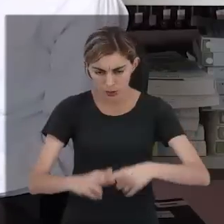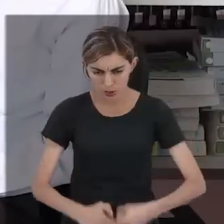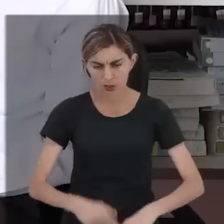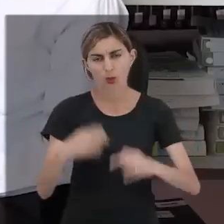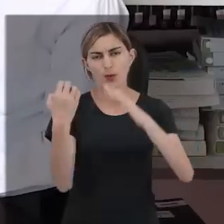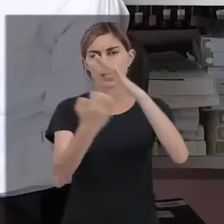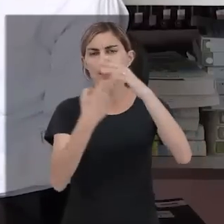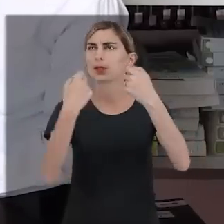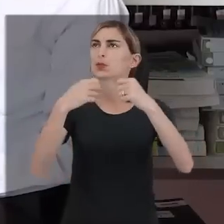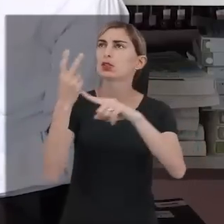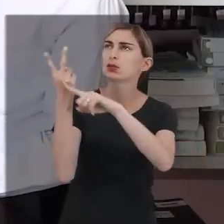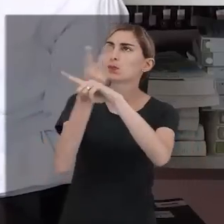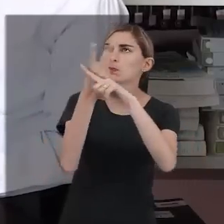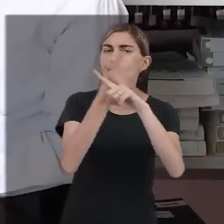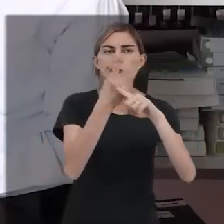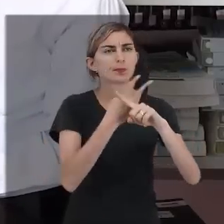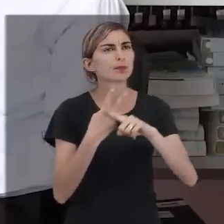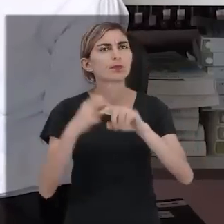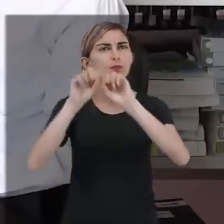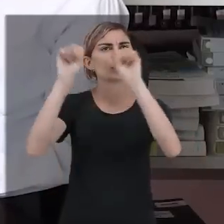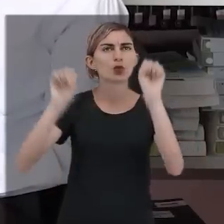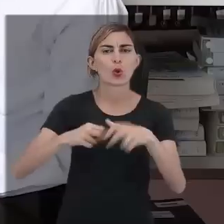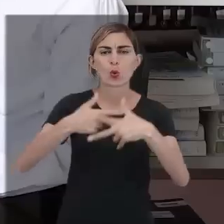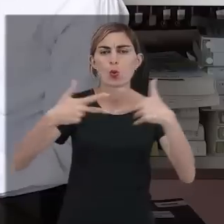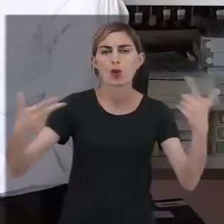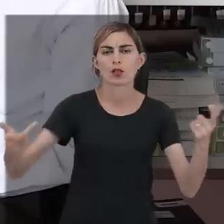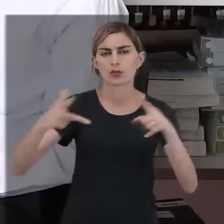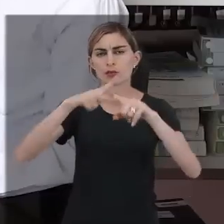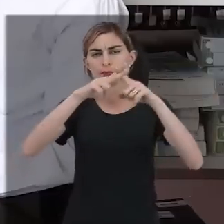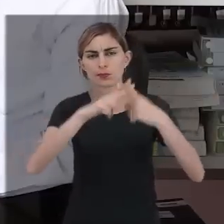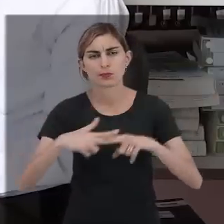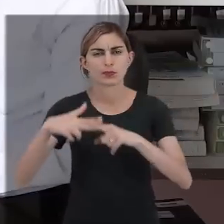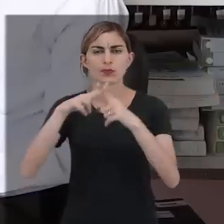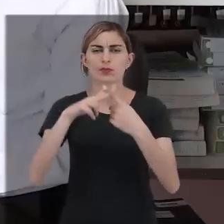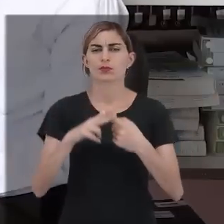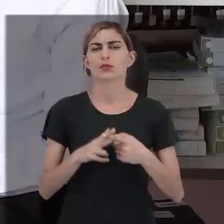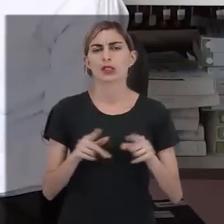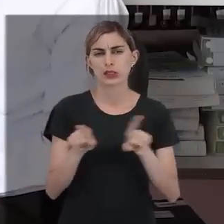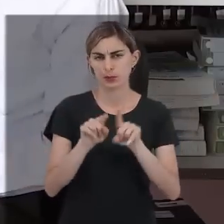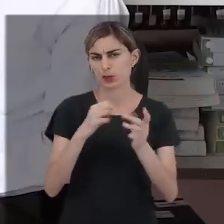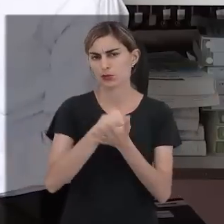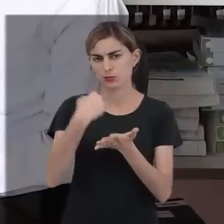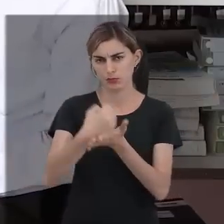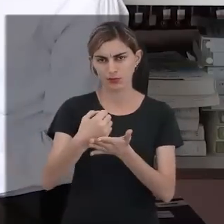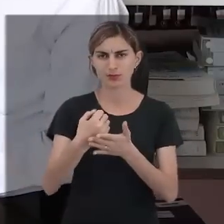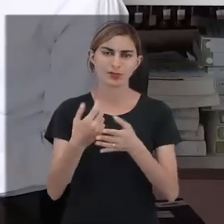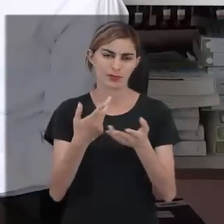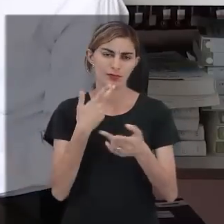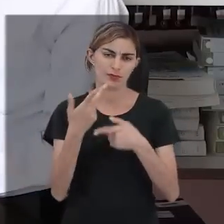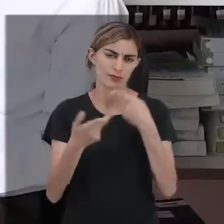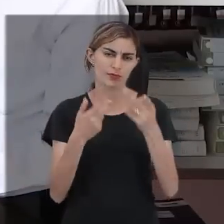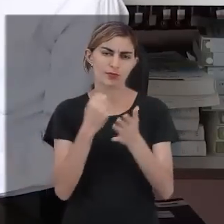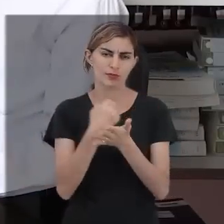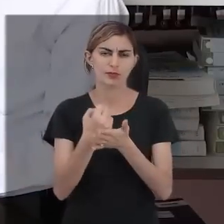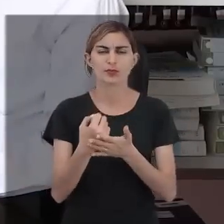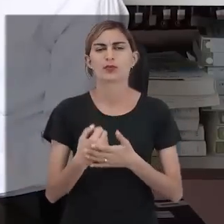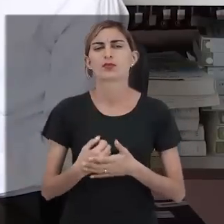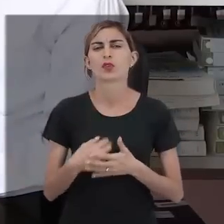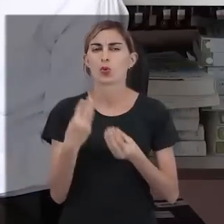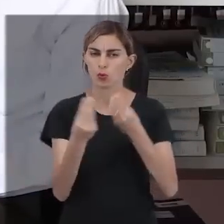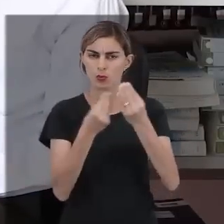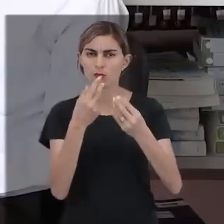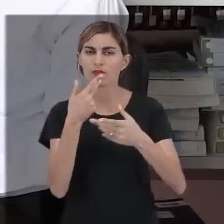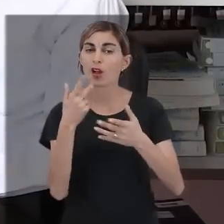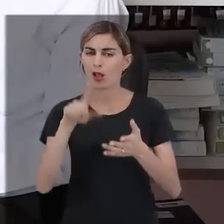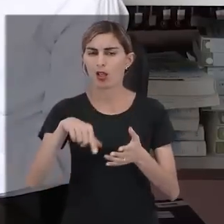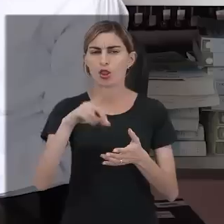que estar sempre procurando melhorar o seu sistema de qualidade. E quando eu falo em certificação, né? Como eu falei, é